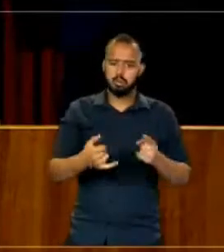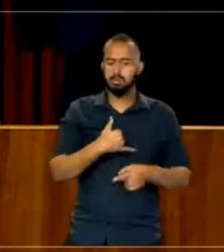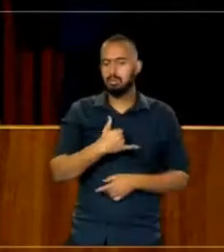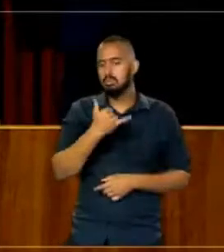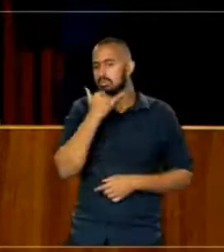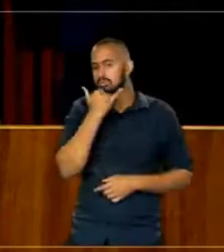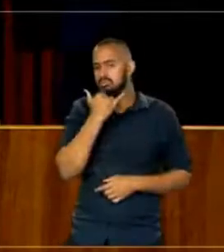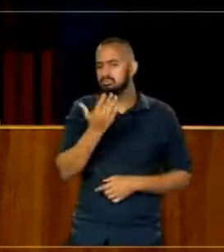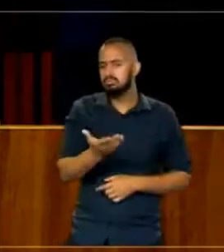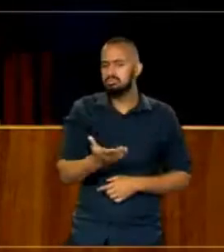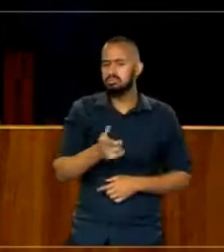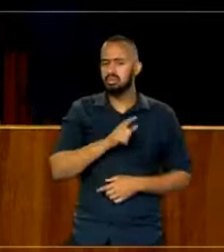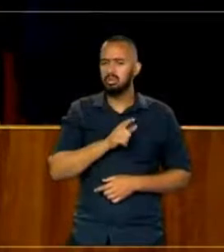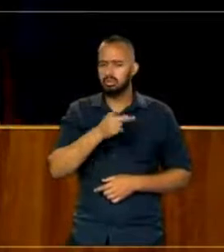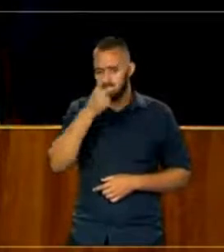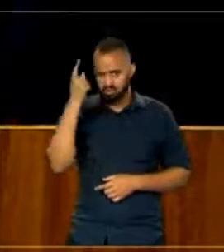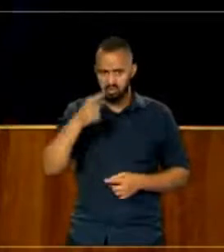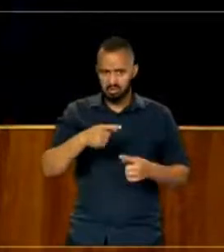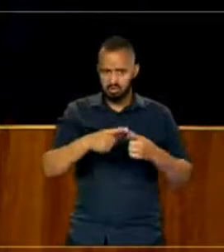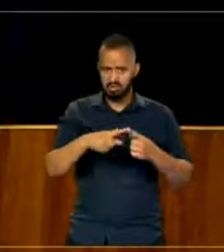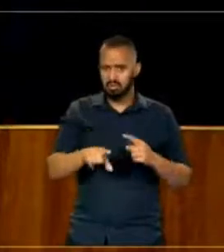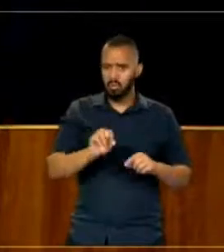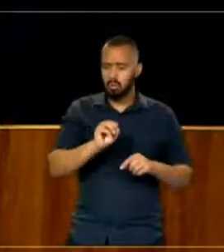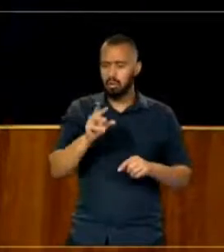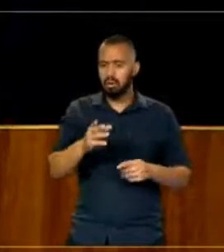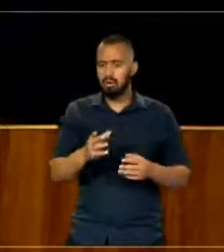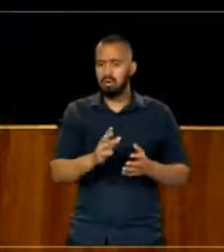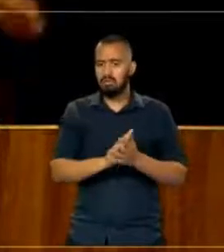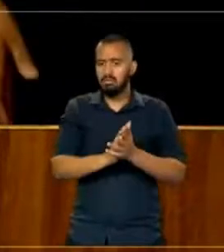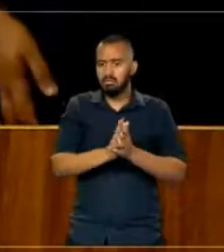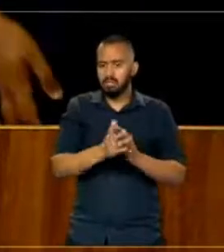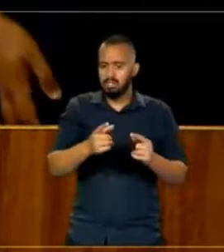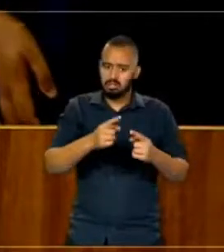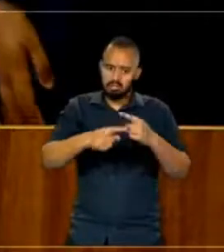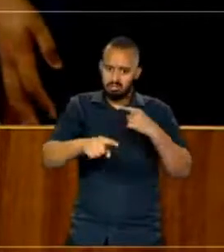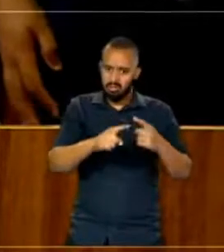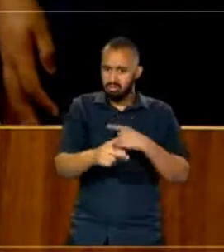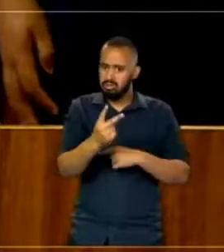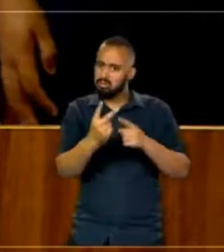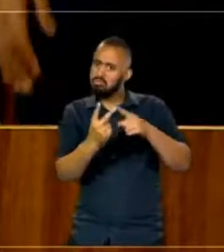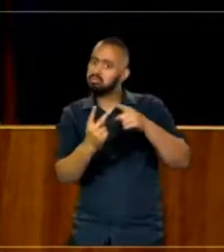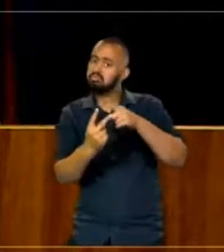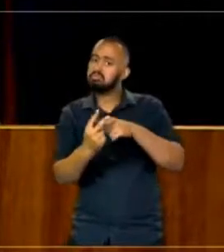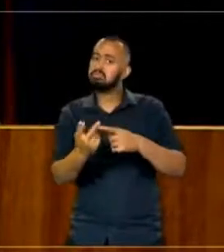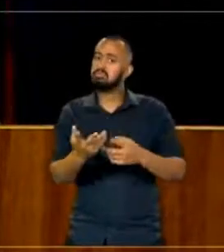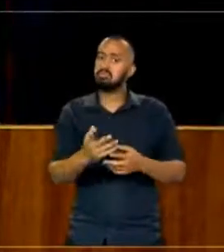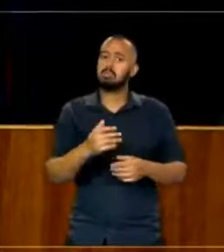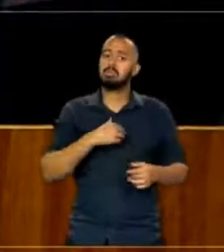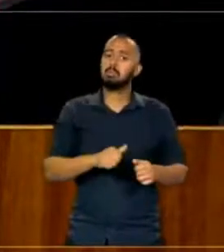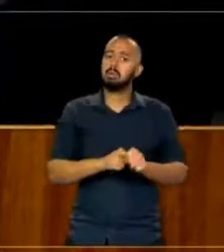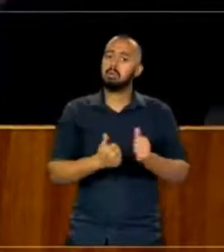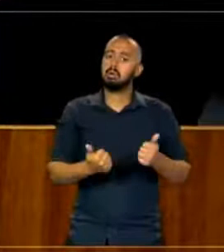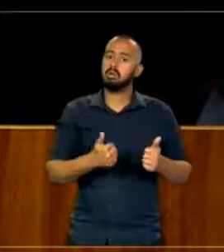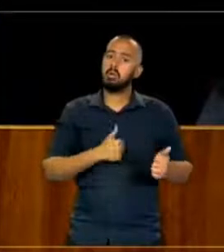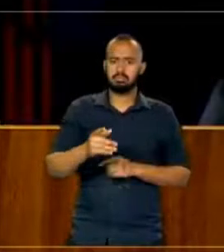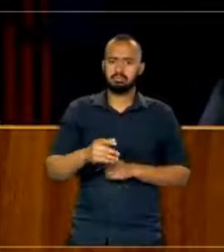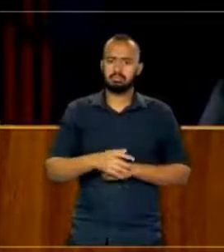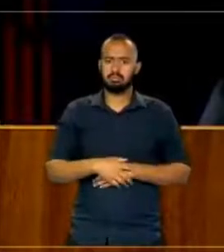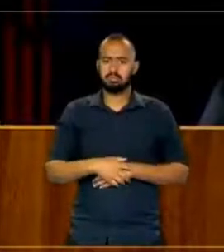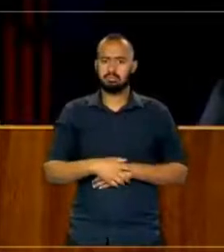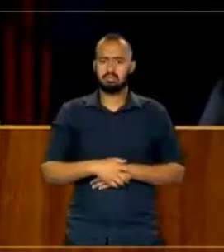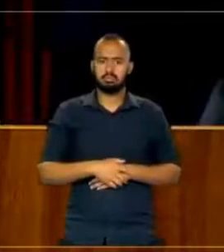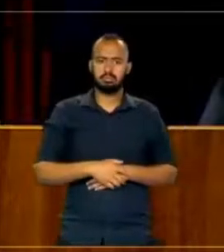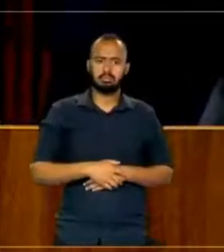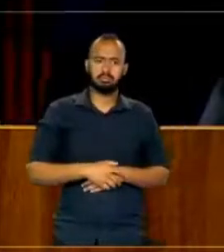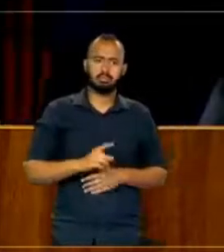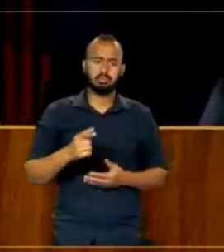à divergência, ou as divergências, foram duas as divergências, acompanho o relator.